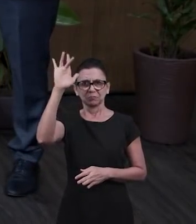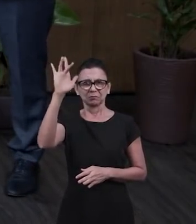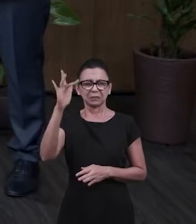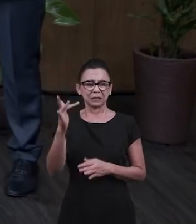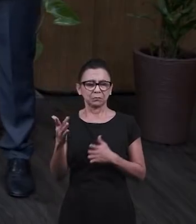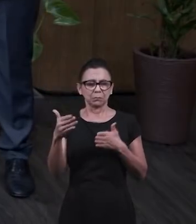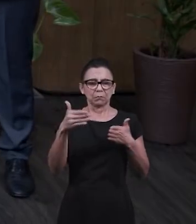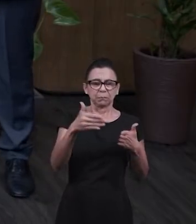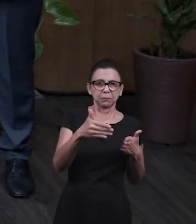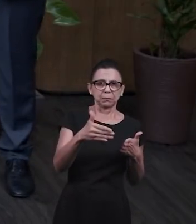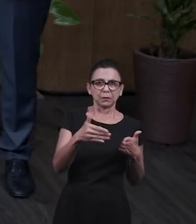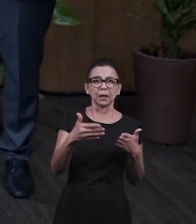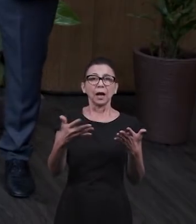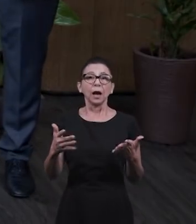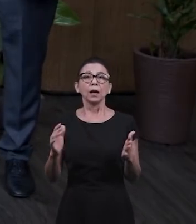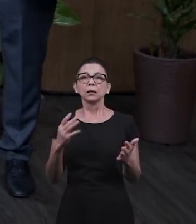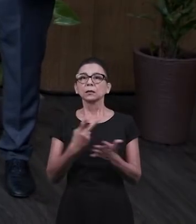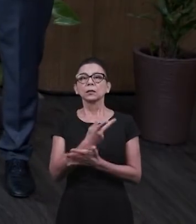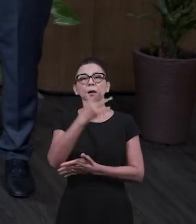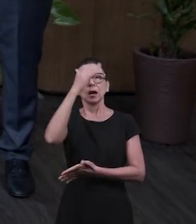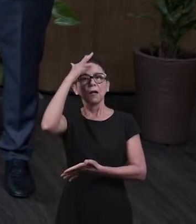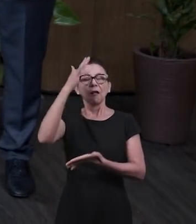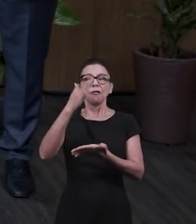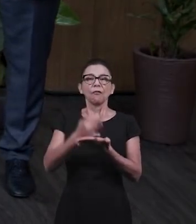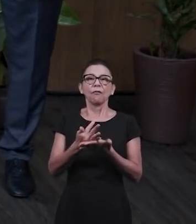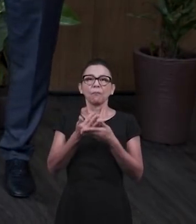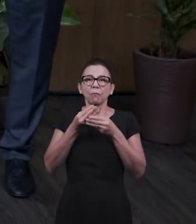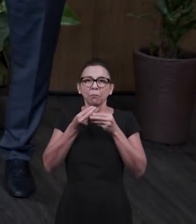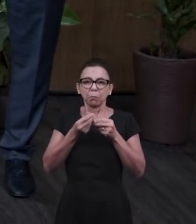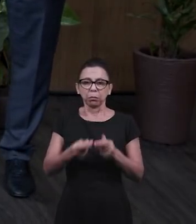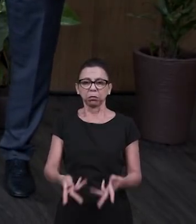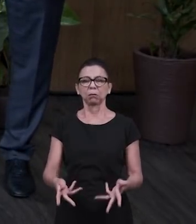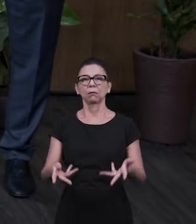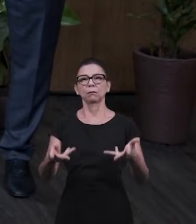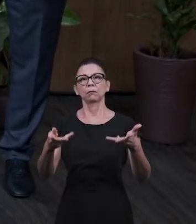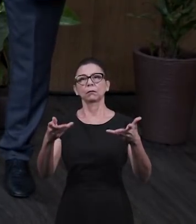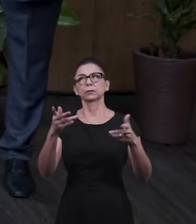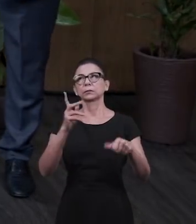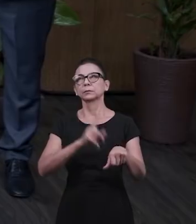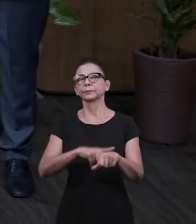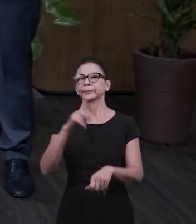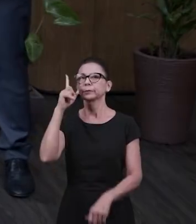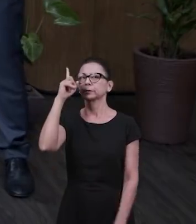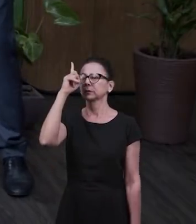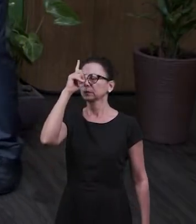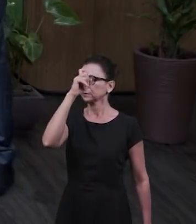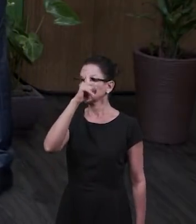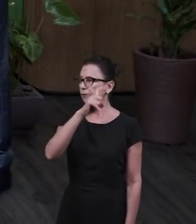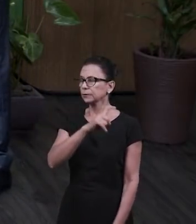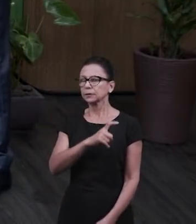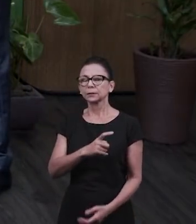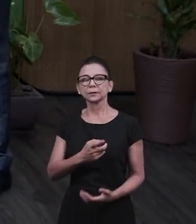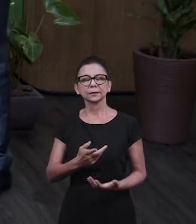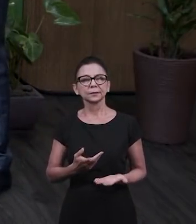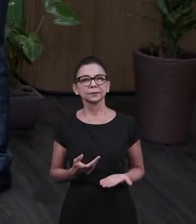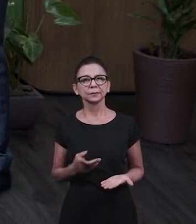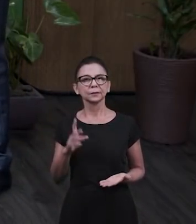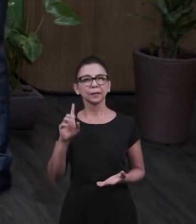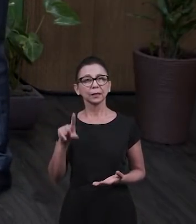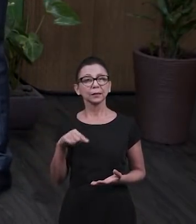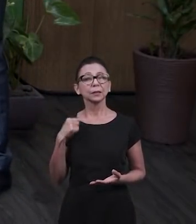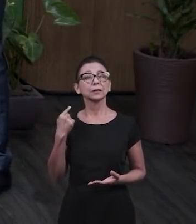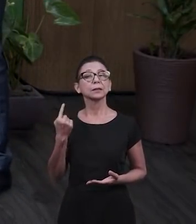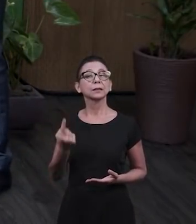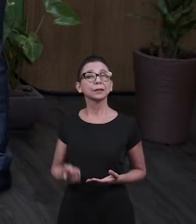se abalar. A sua fé é abalada nos momentos difíceis e depois vem até